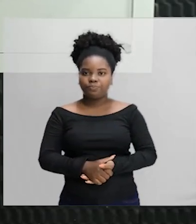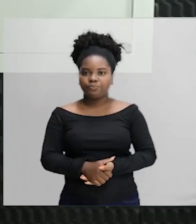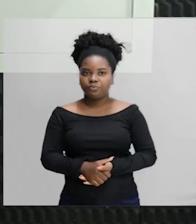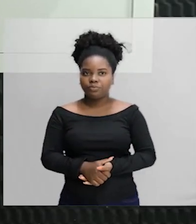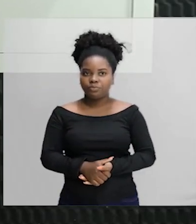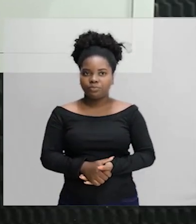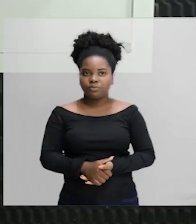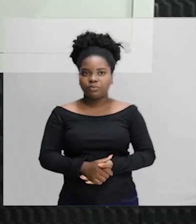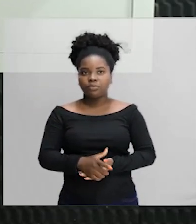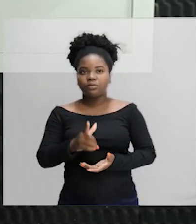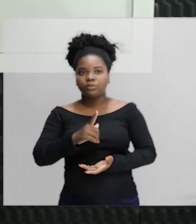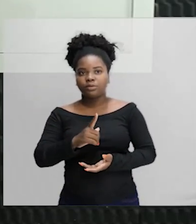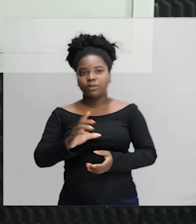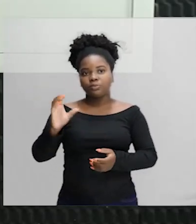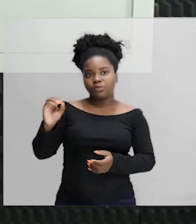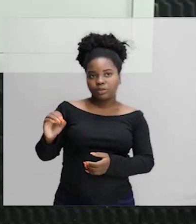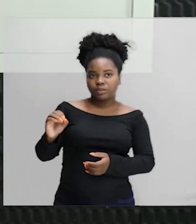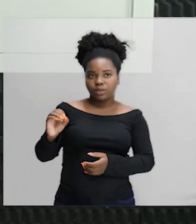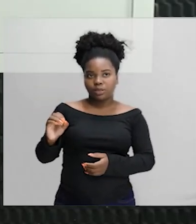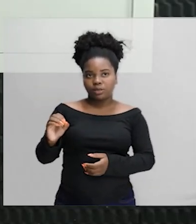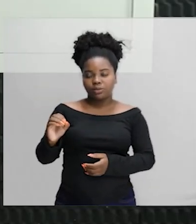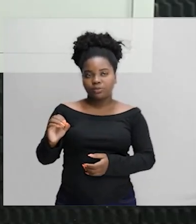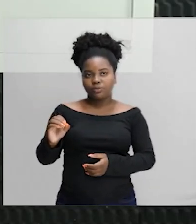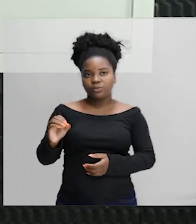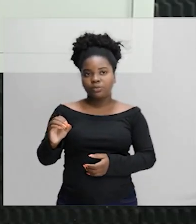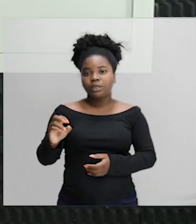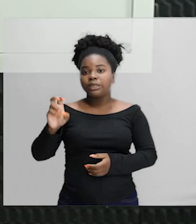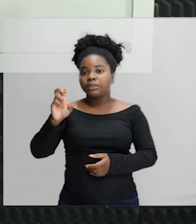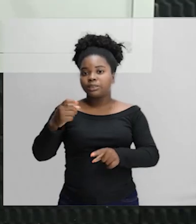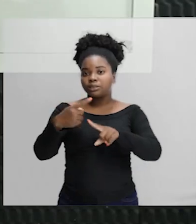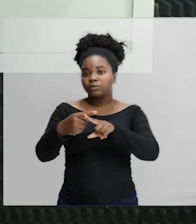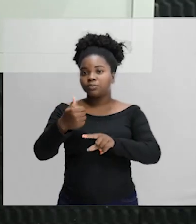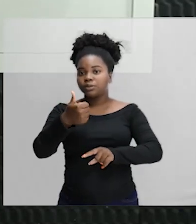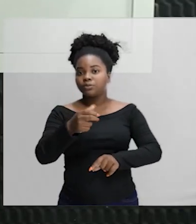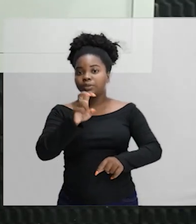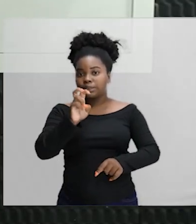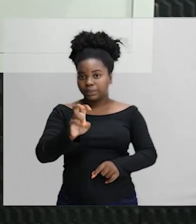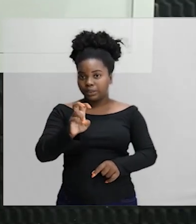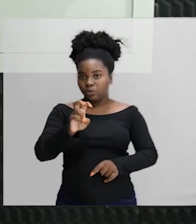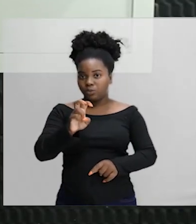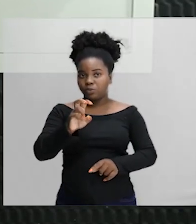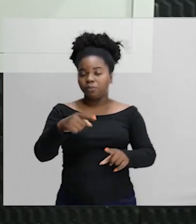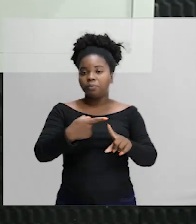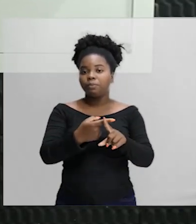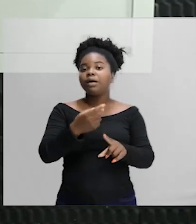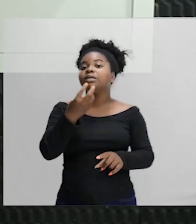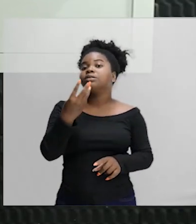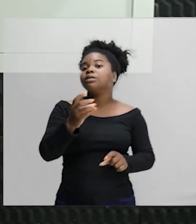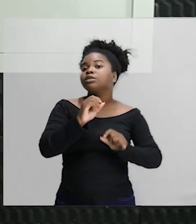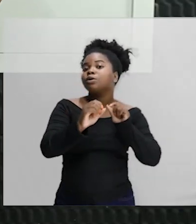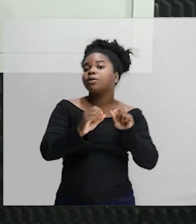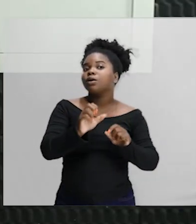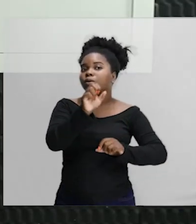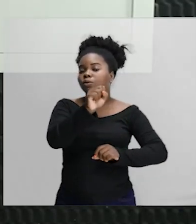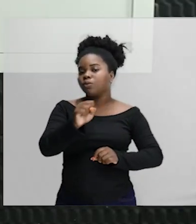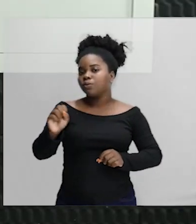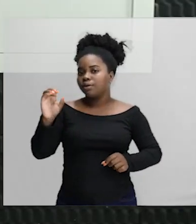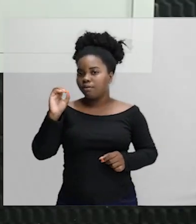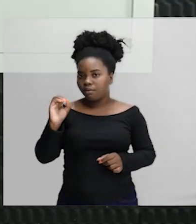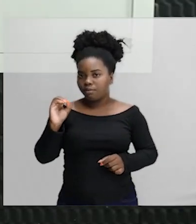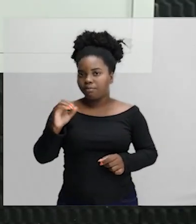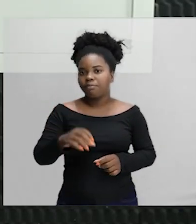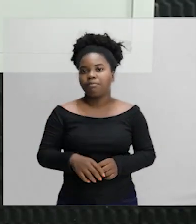vezes 6, 30. Vão 3. 5 vezes 1 dá 5. Com 3 vai dar 8. Então vai